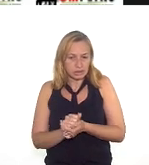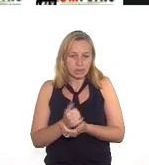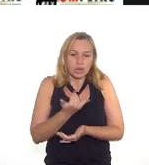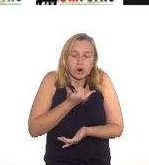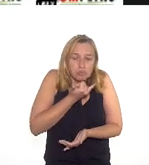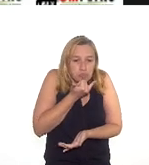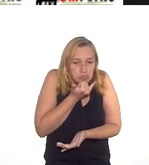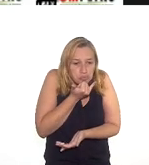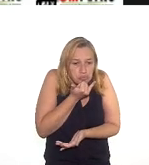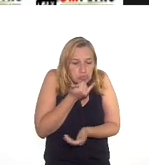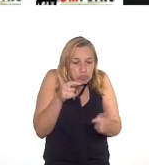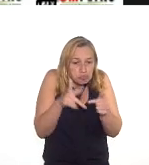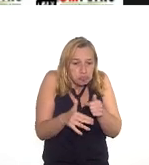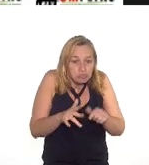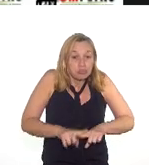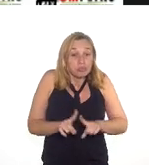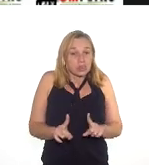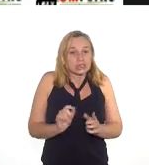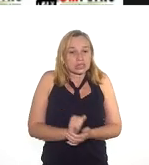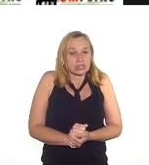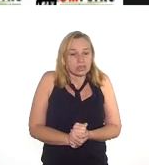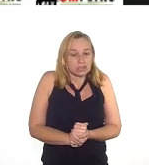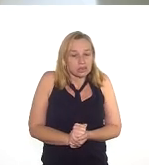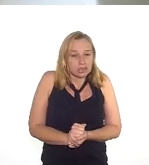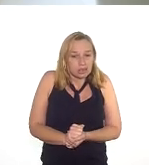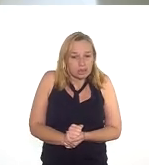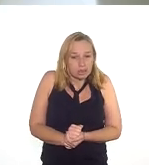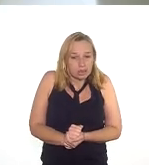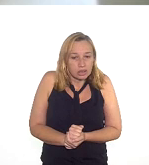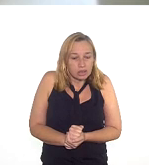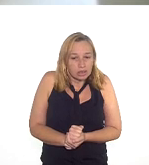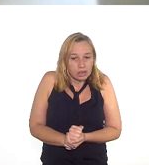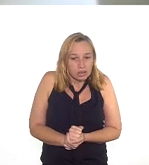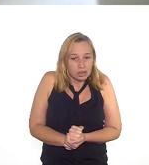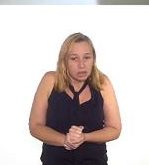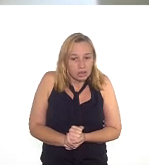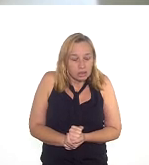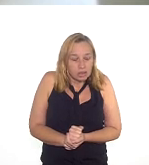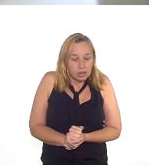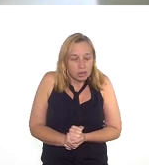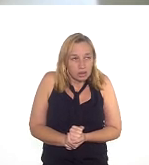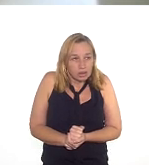perdoe aqui a intromissão, mas é assim,